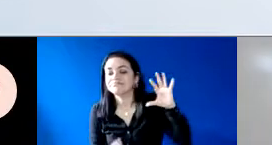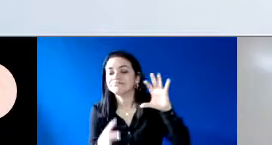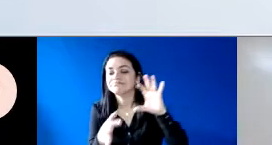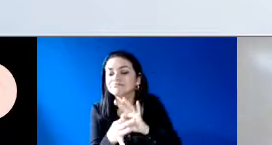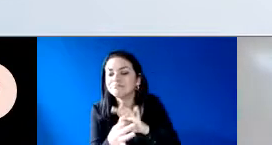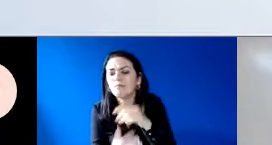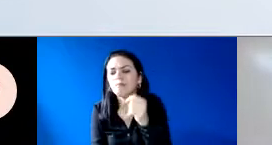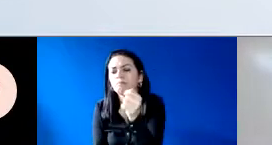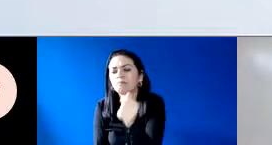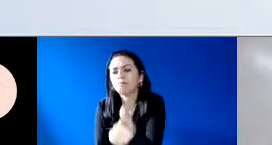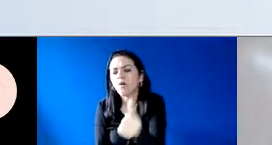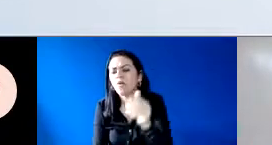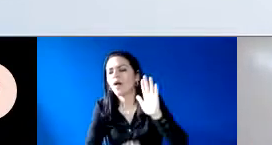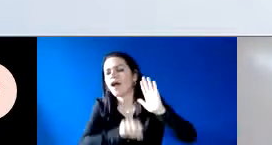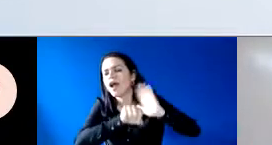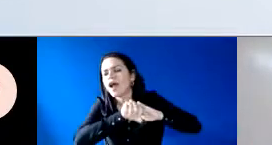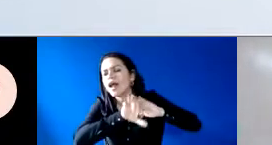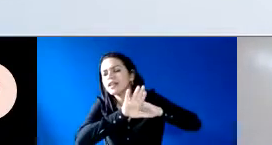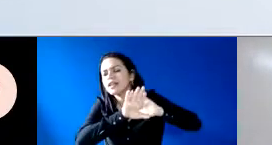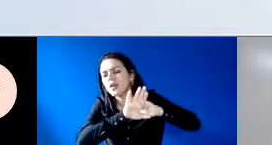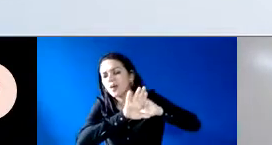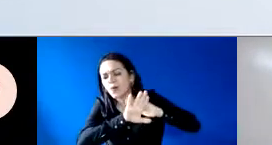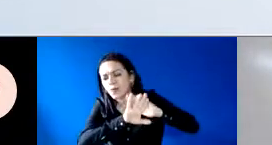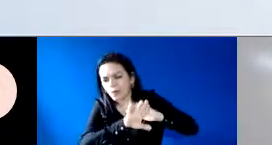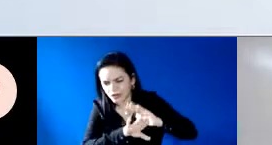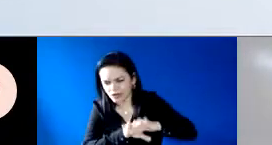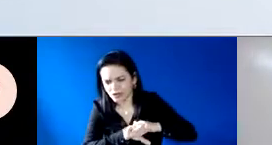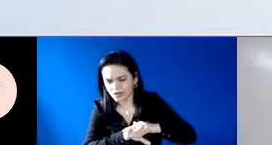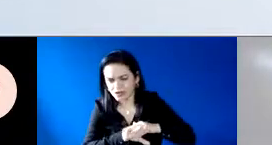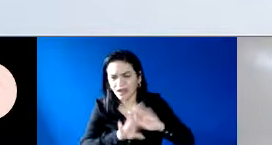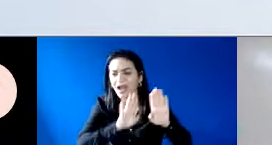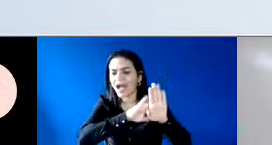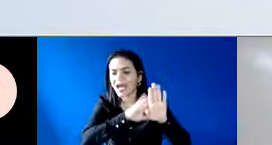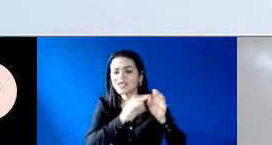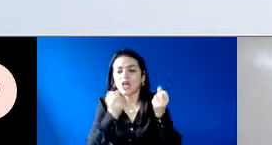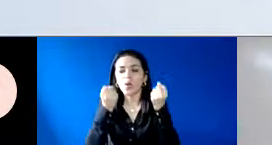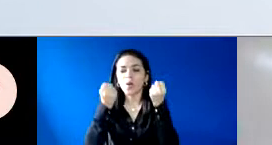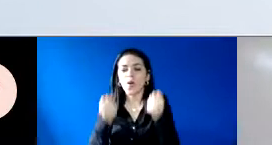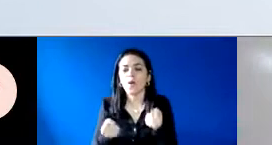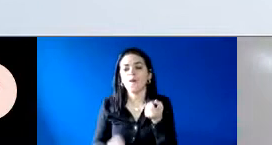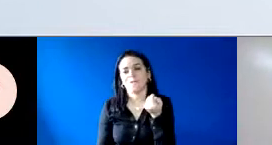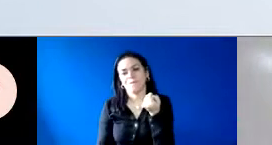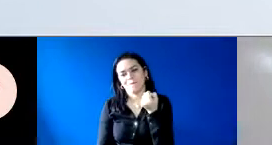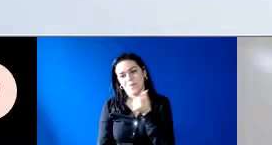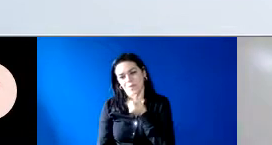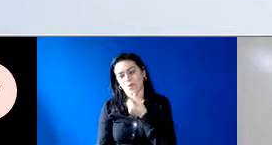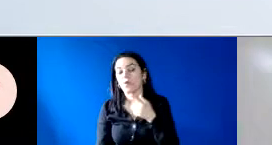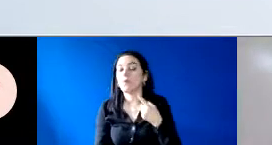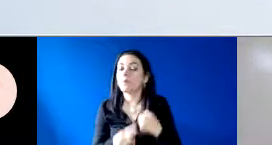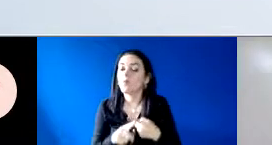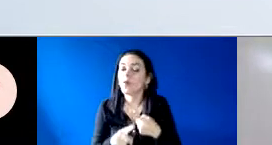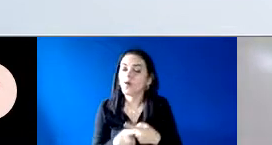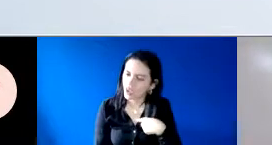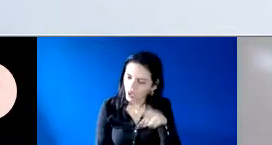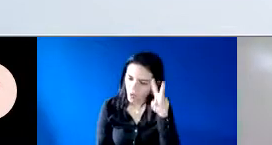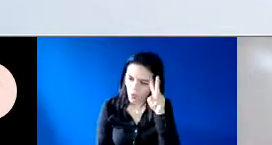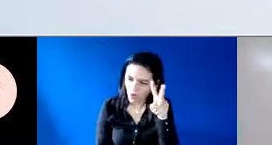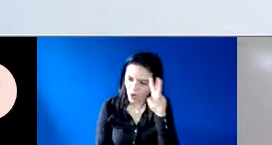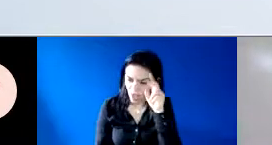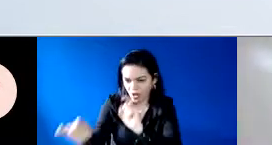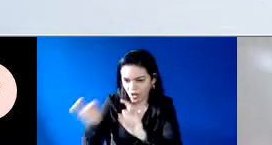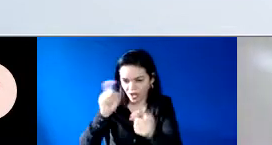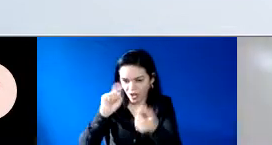ideologias, nesse sentido de combate à pandemia. A ideologia pesou pouco aqui. Porque eu lembro que numa das reuniões que nós fizemos do